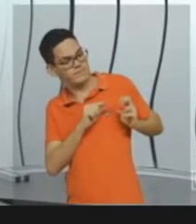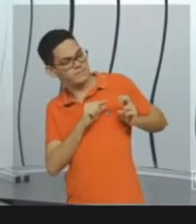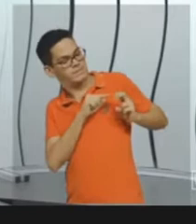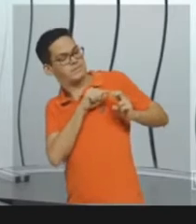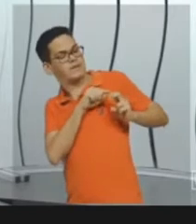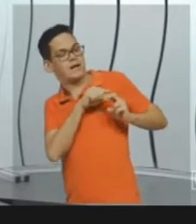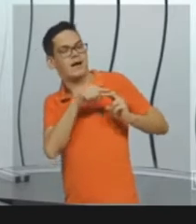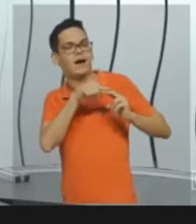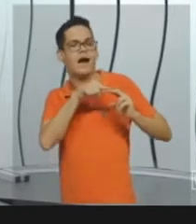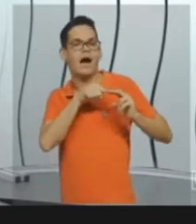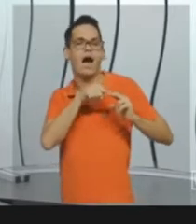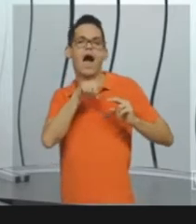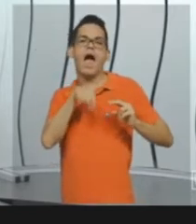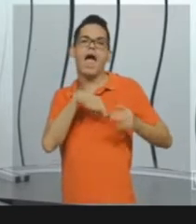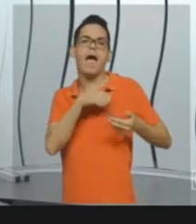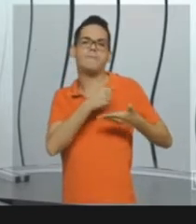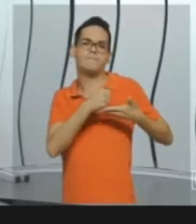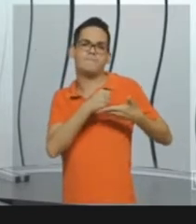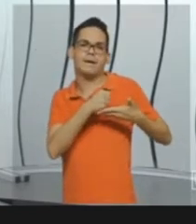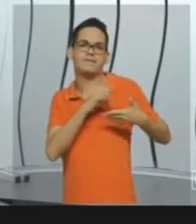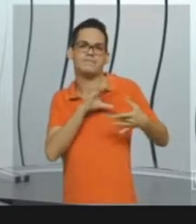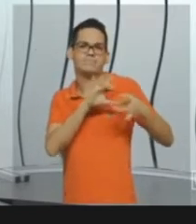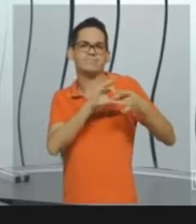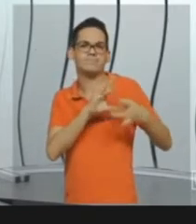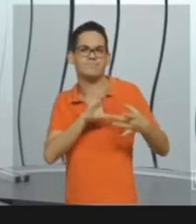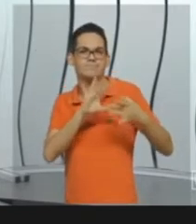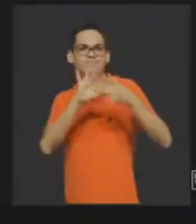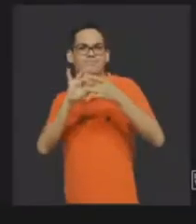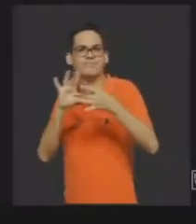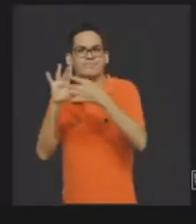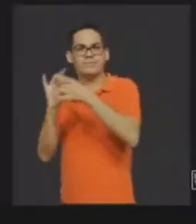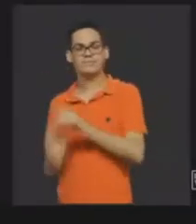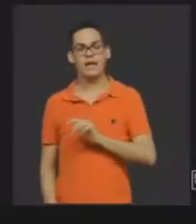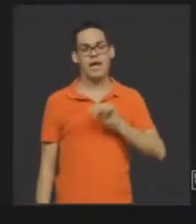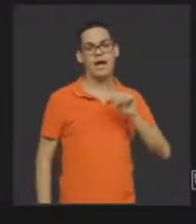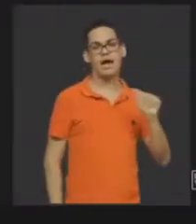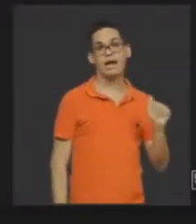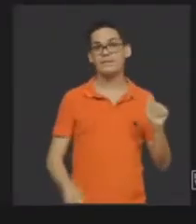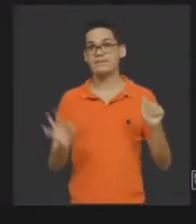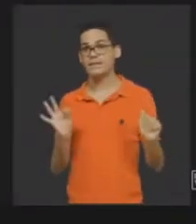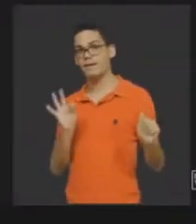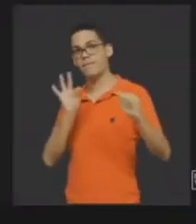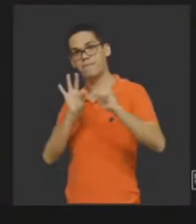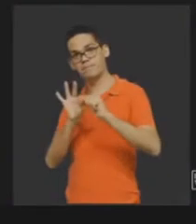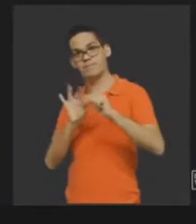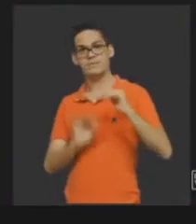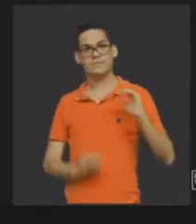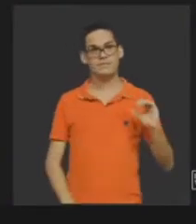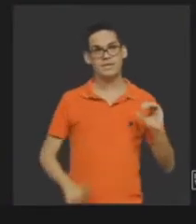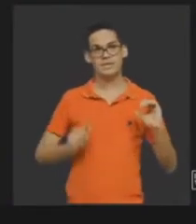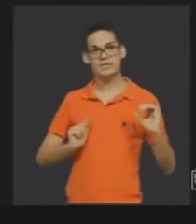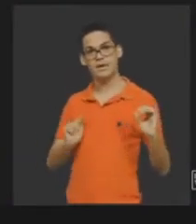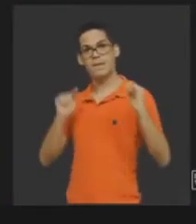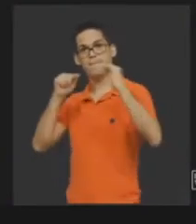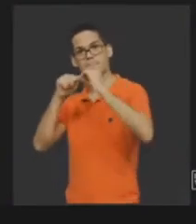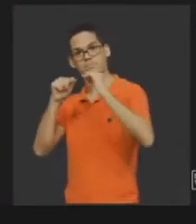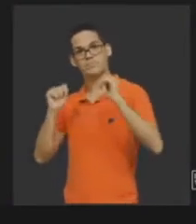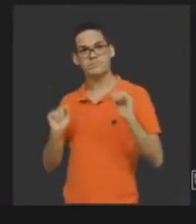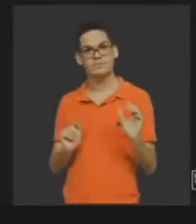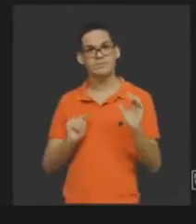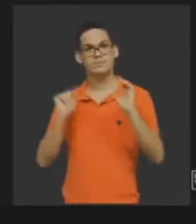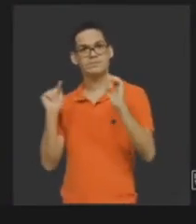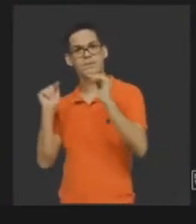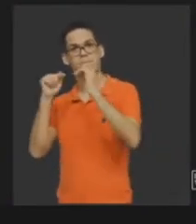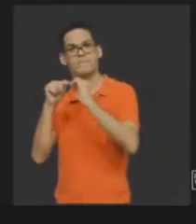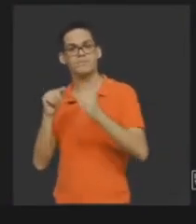eles seriam essas bases nitrogenadas se ligando, onde a adenina só se liga à timina e a citosina só se liga à guanina.